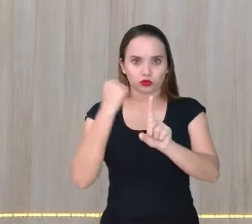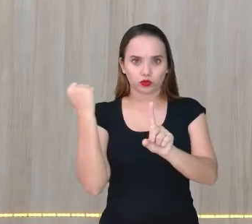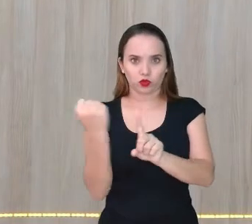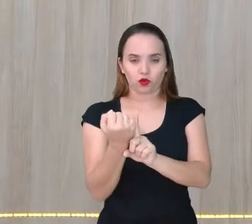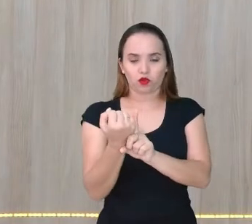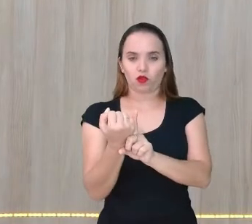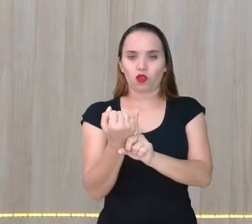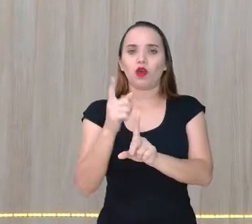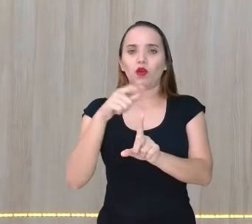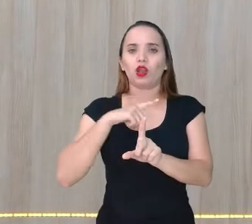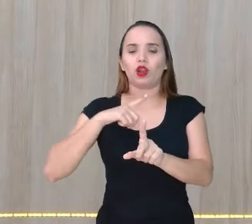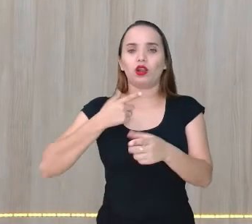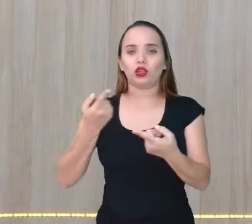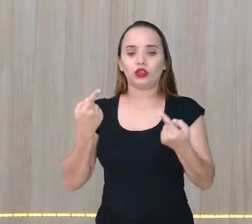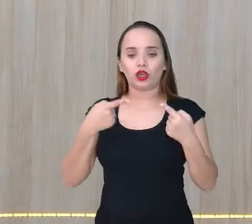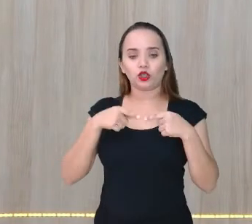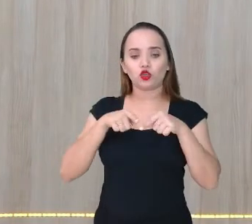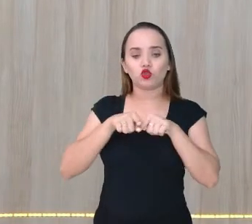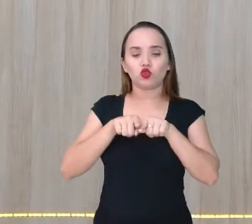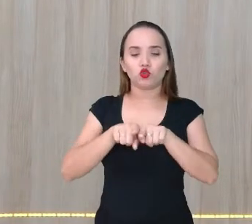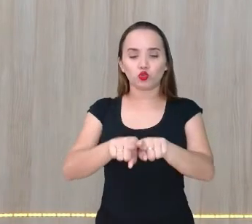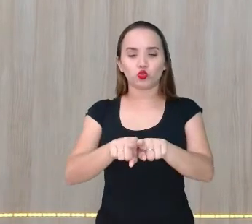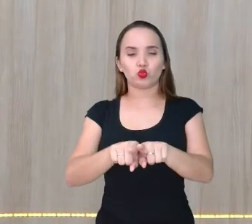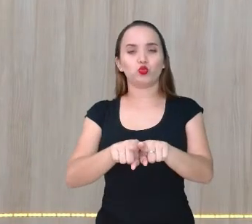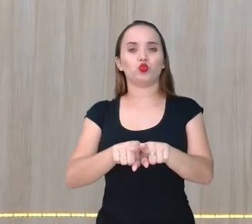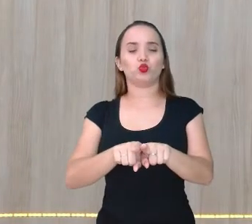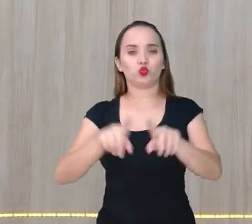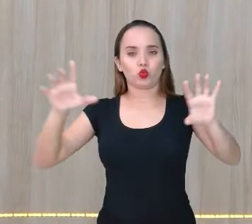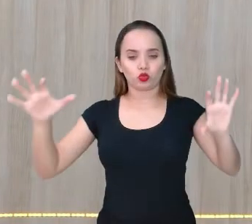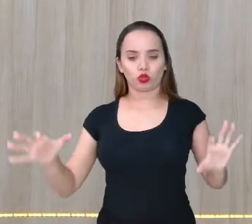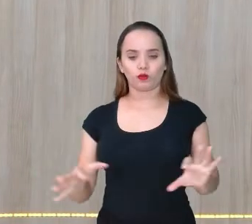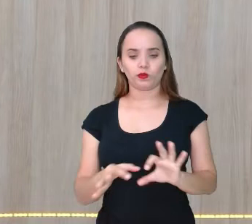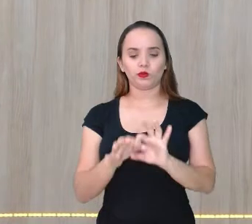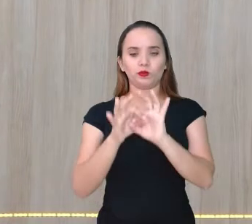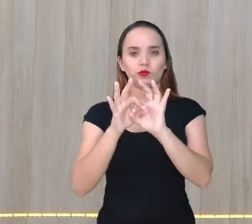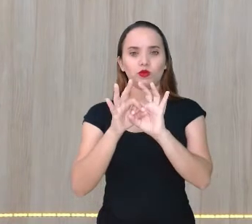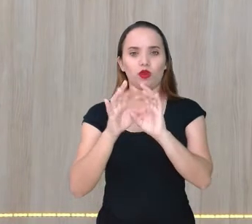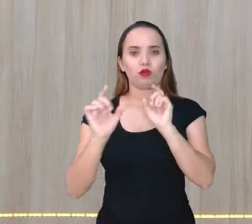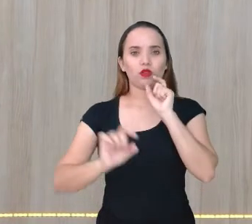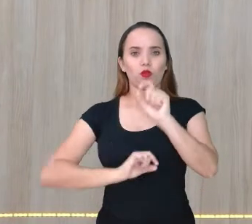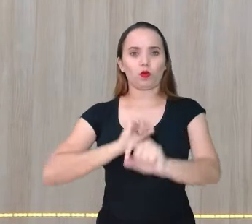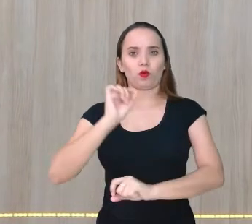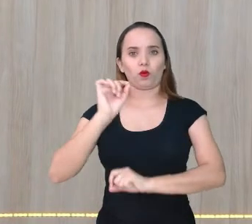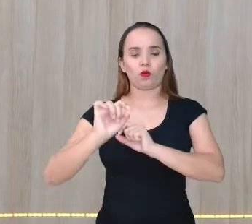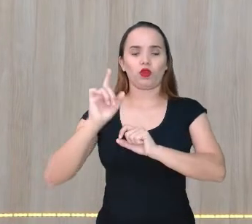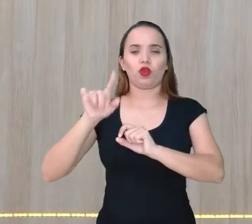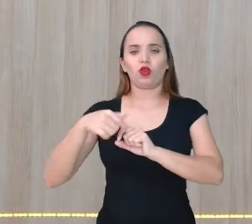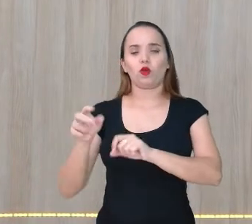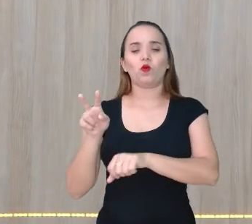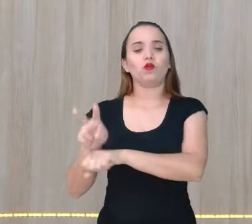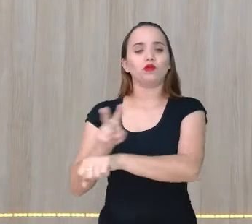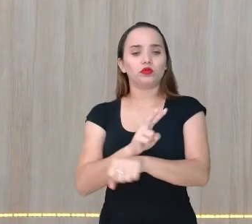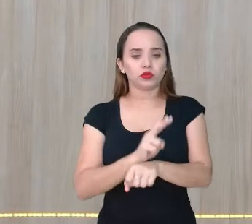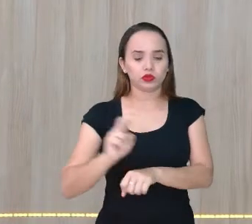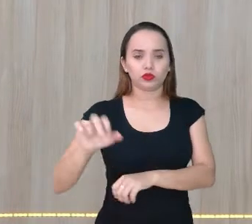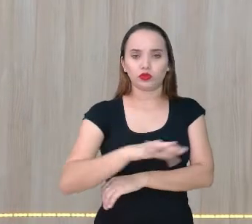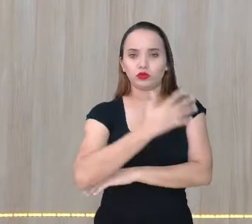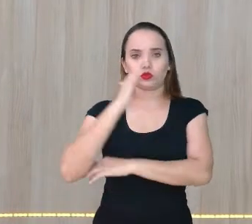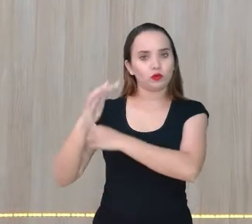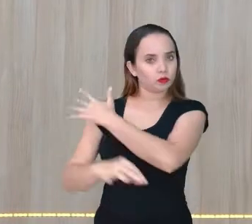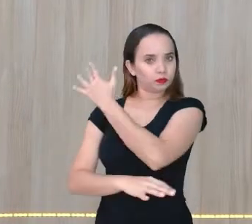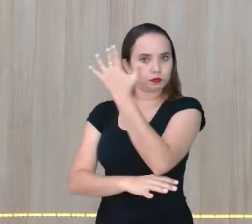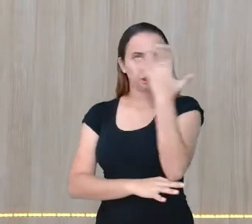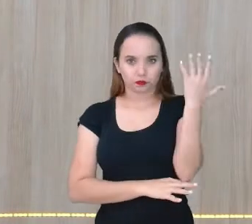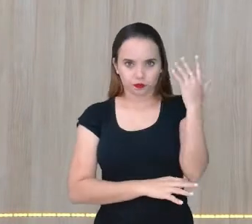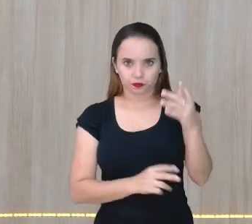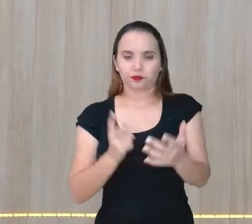está de mãos dadas, né, ela está interligada ali com a questão da conservação do meio ambiente, que a gente